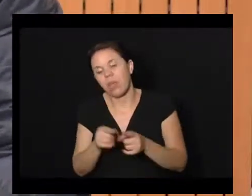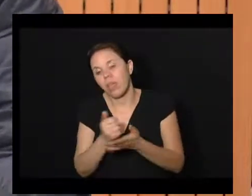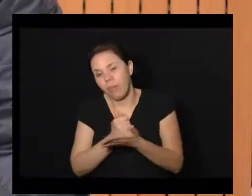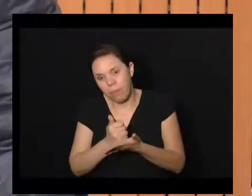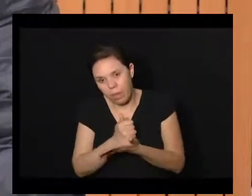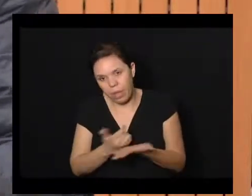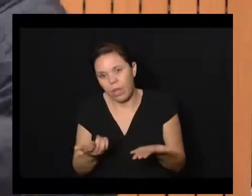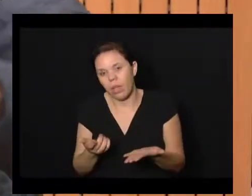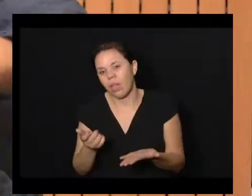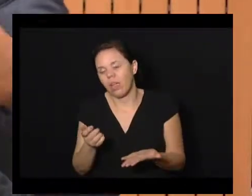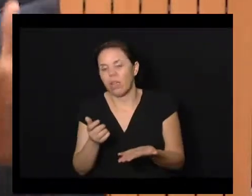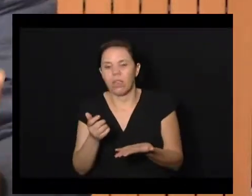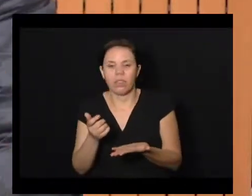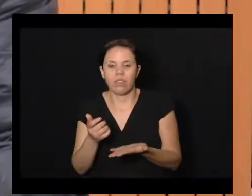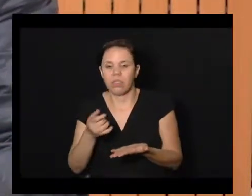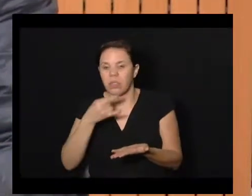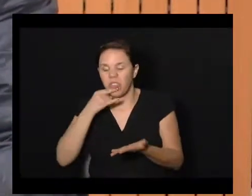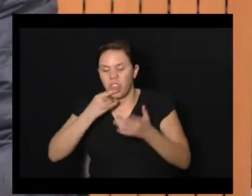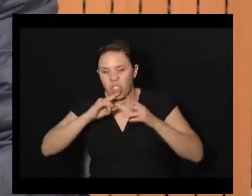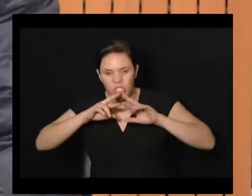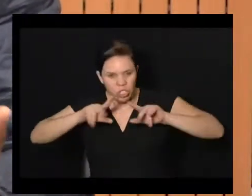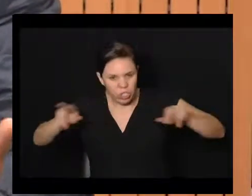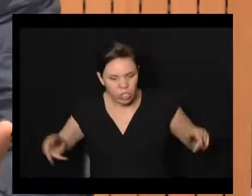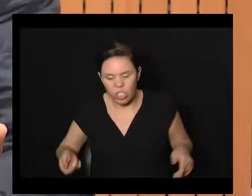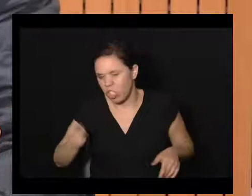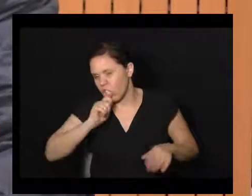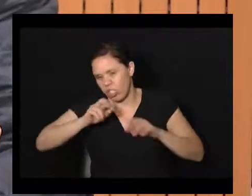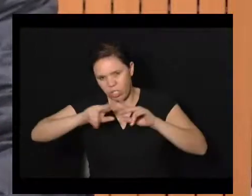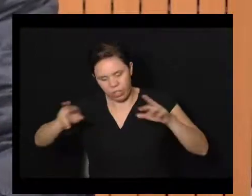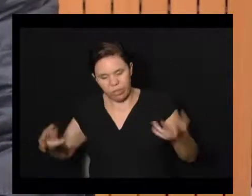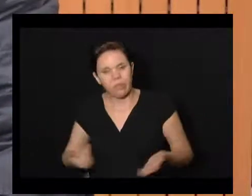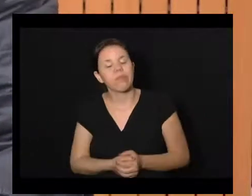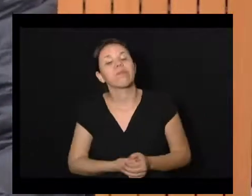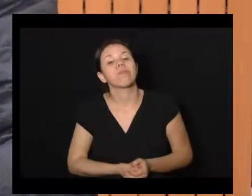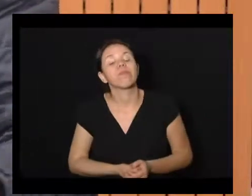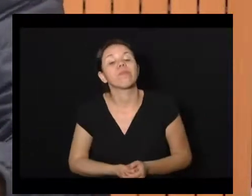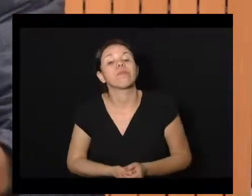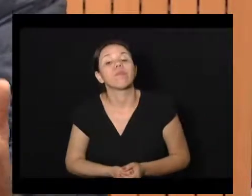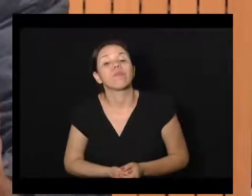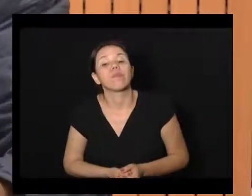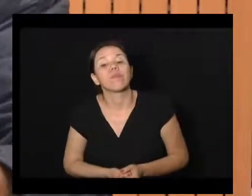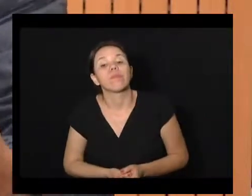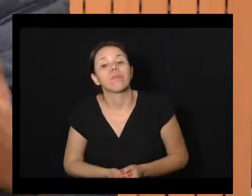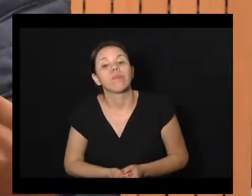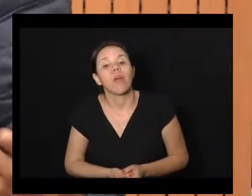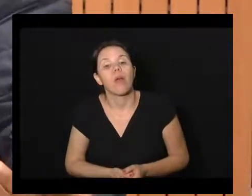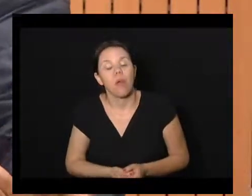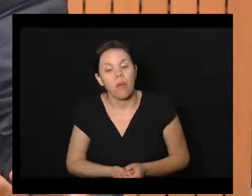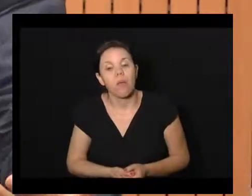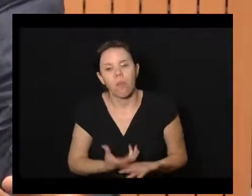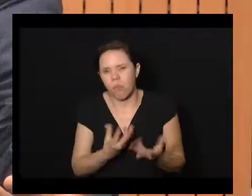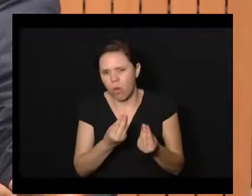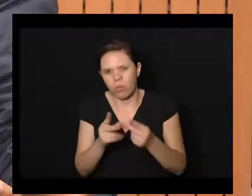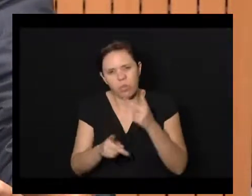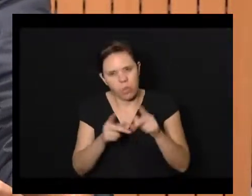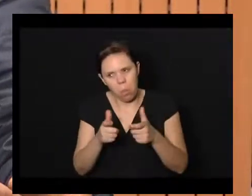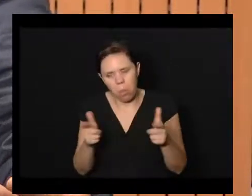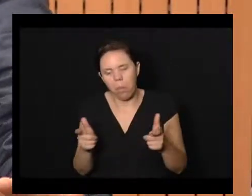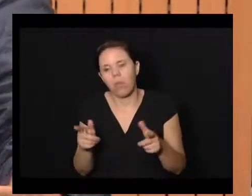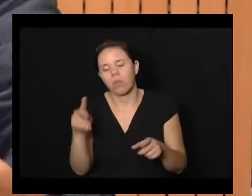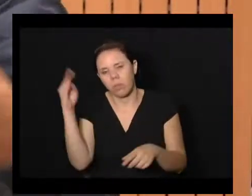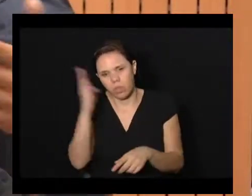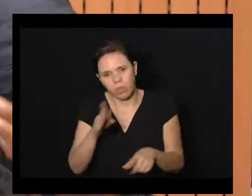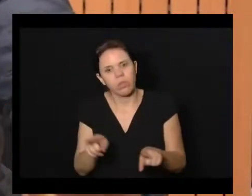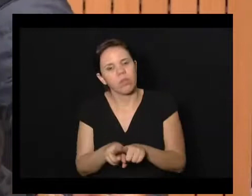álcool e outros tipos de droga né no geral boa parte da população do brasil e do mundo faz uso de álcool e é muito provável